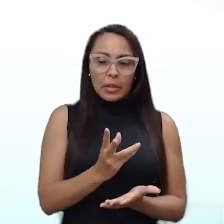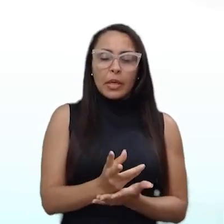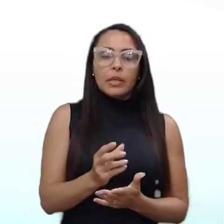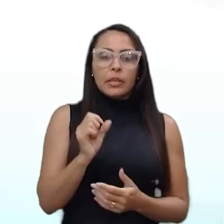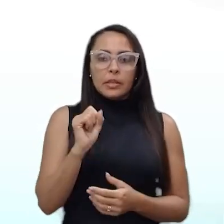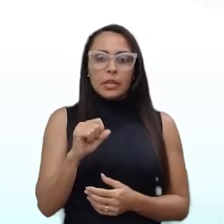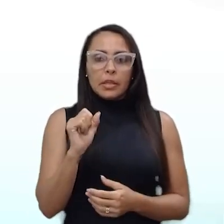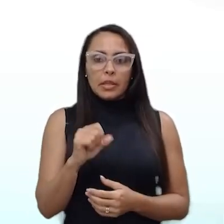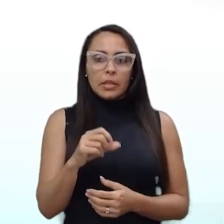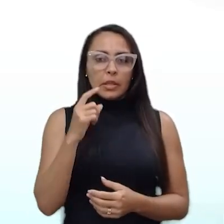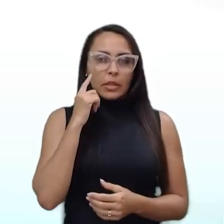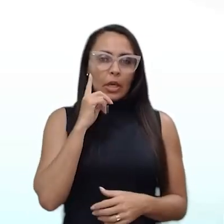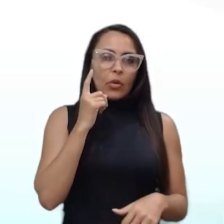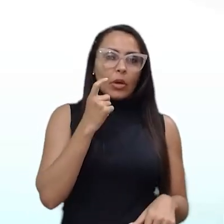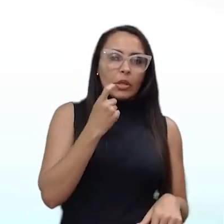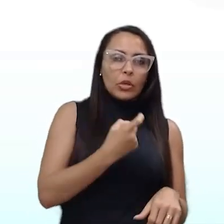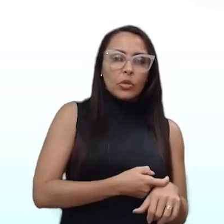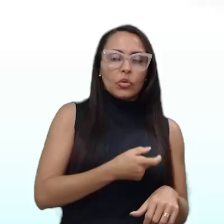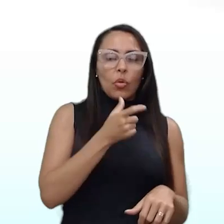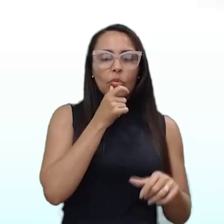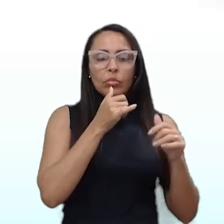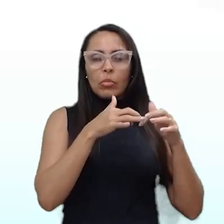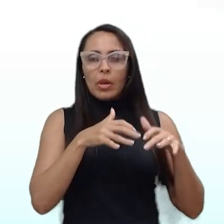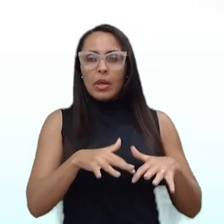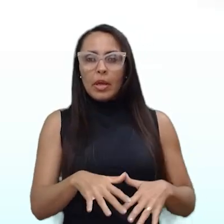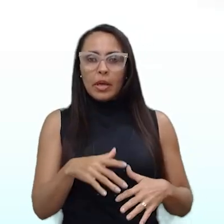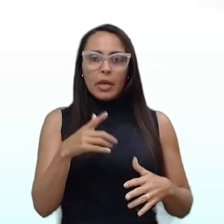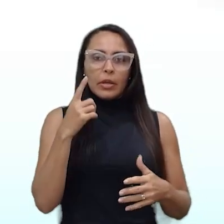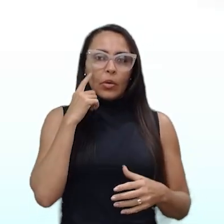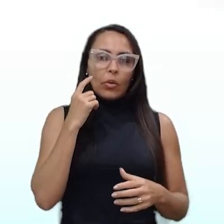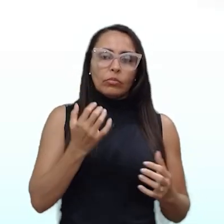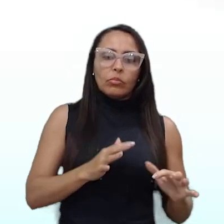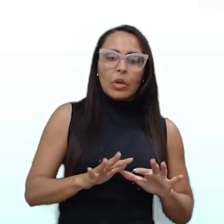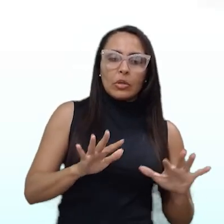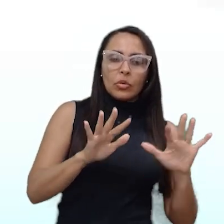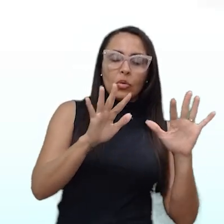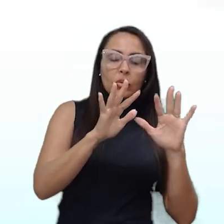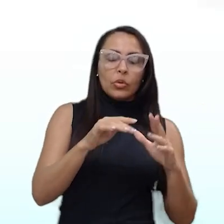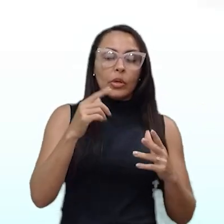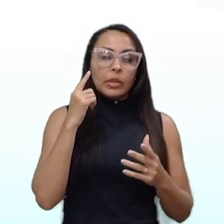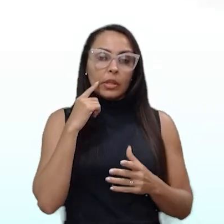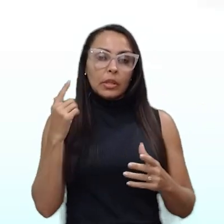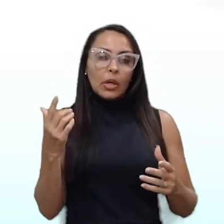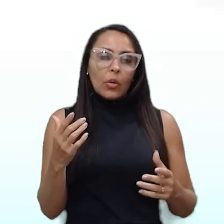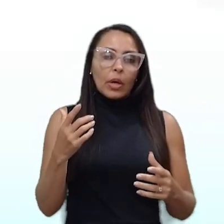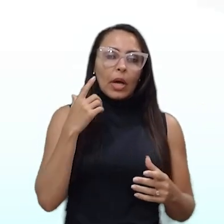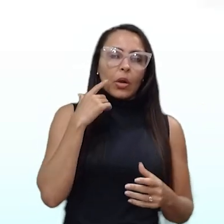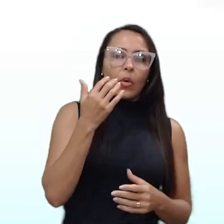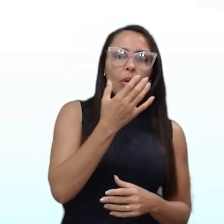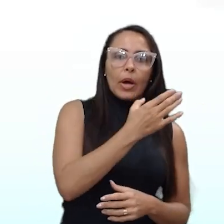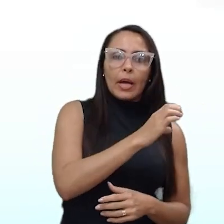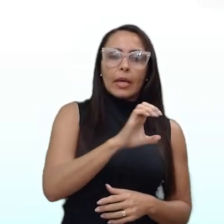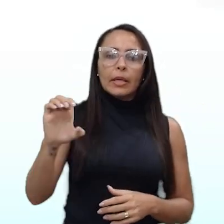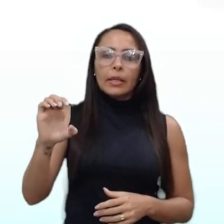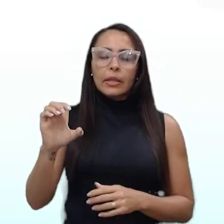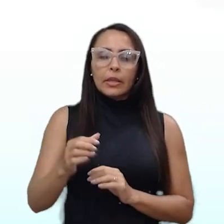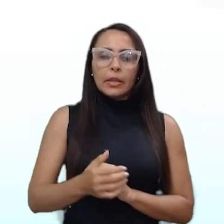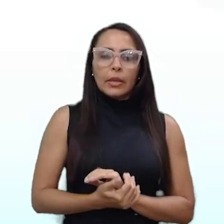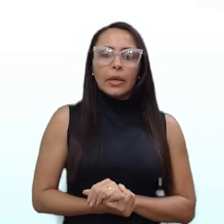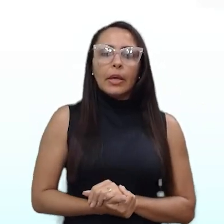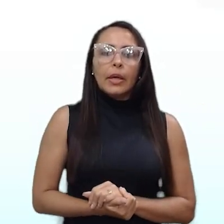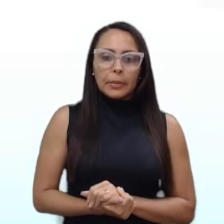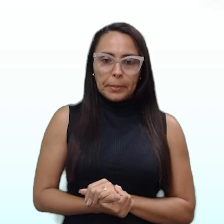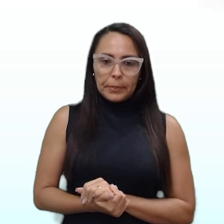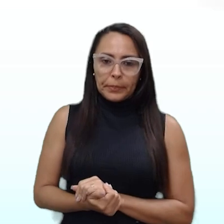físico, que é aquele sólido, líquido ou gasoso. Então, o calor sensível ele vai ser conhecido pela equação do que